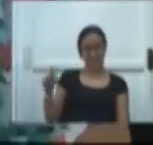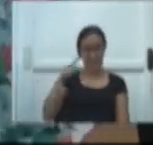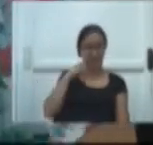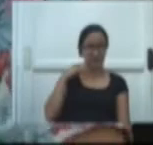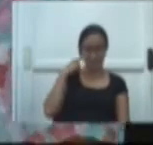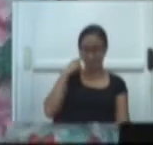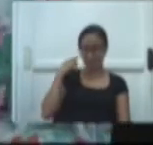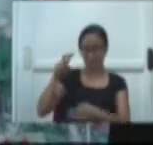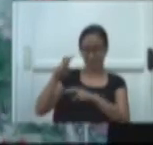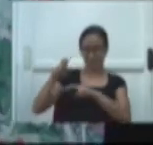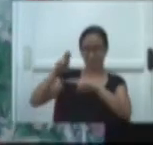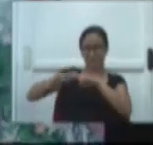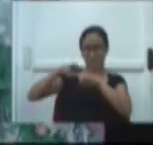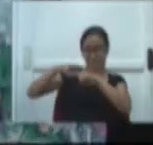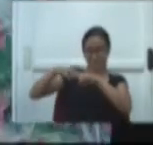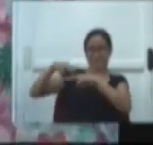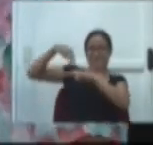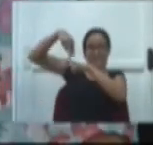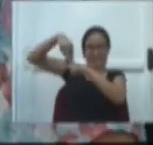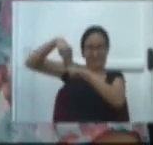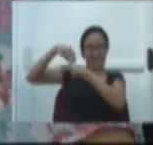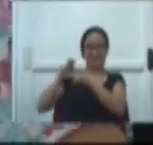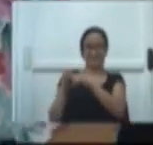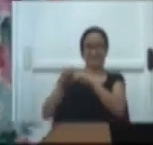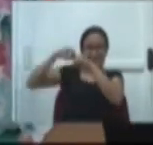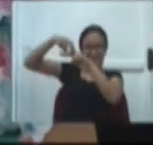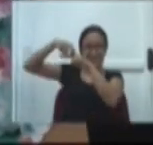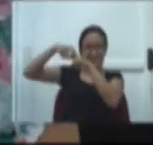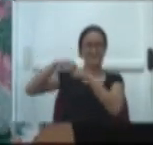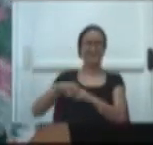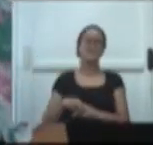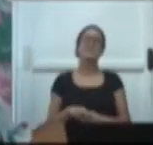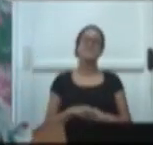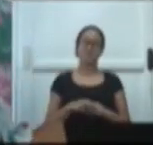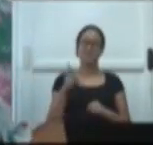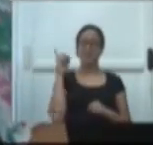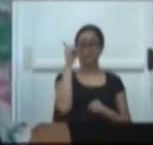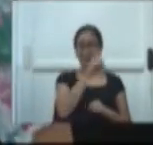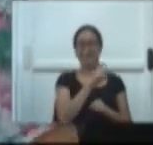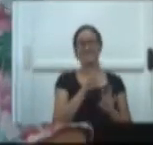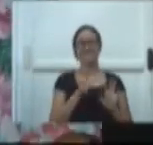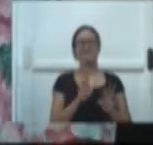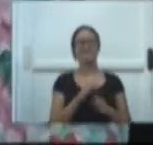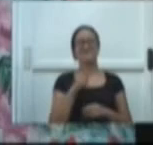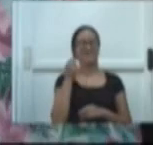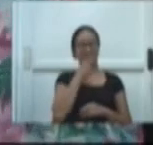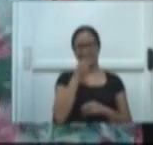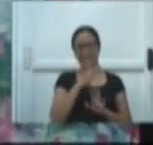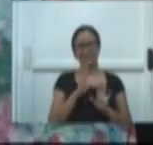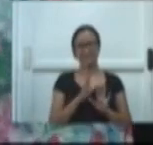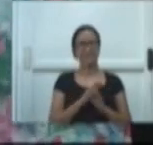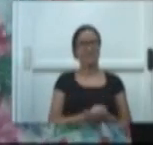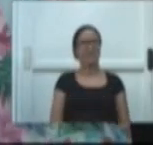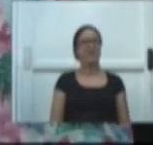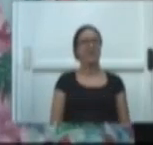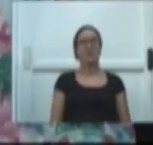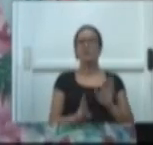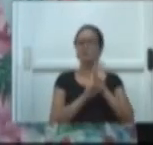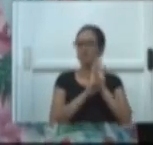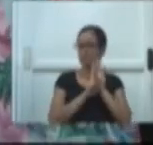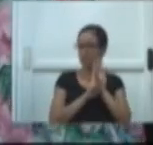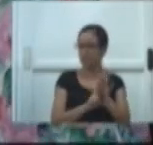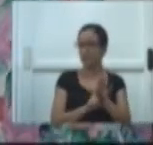cadeiras altas, e é muito difícil mesmo. Bom, representando o prefeito, eu trago aqui o abraço,